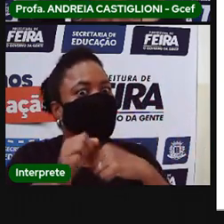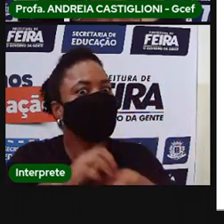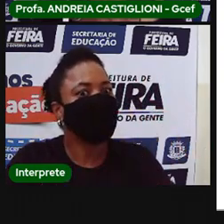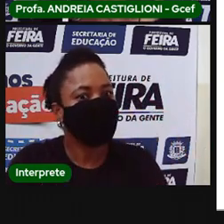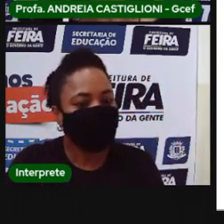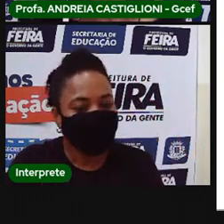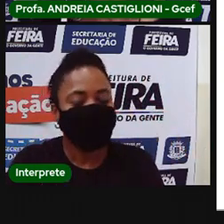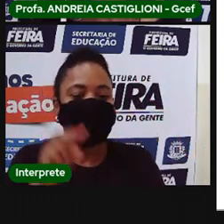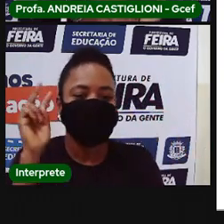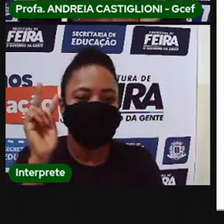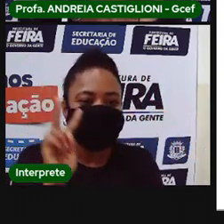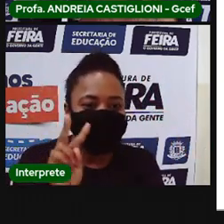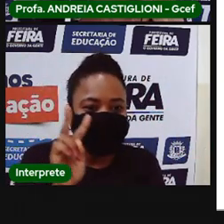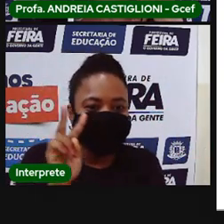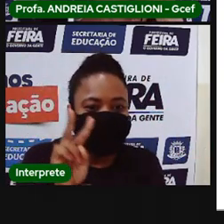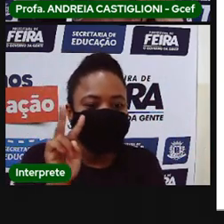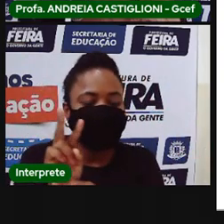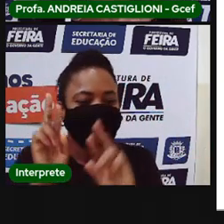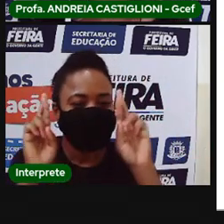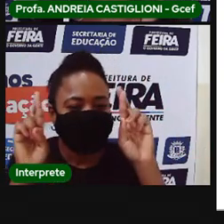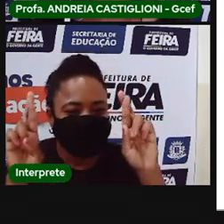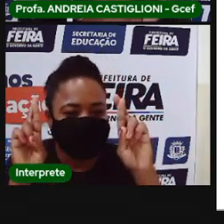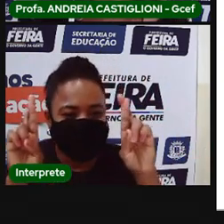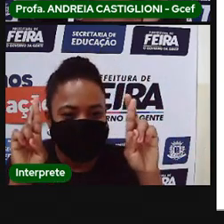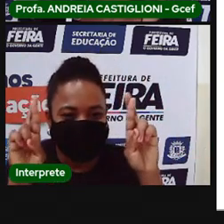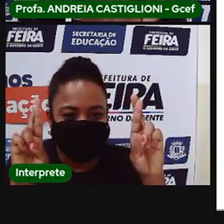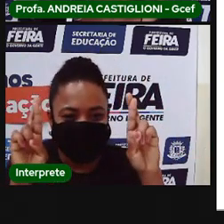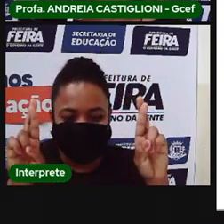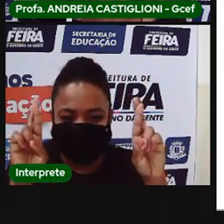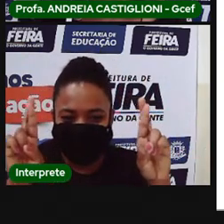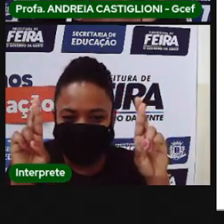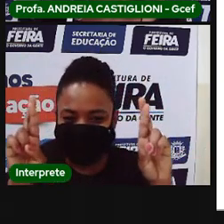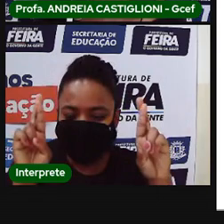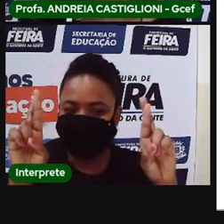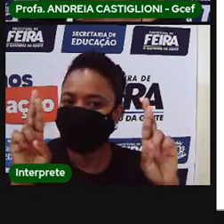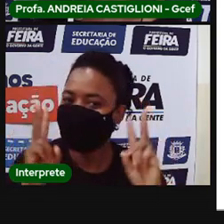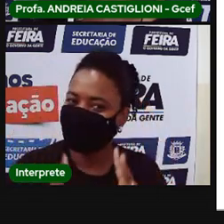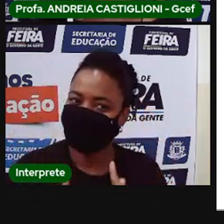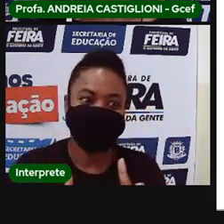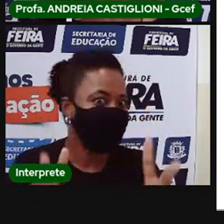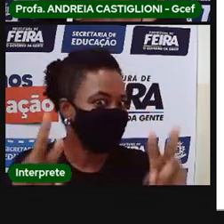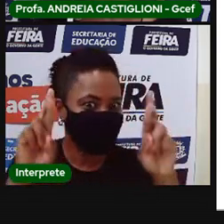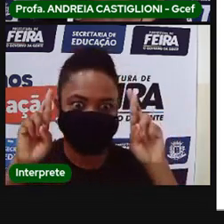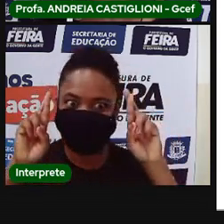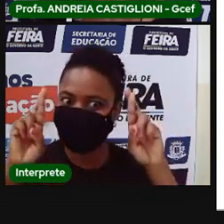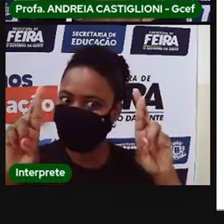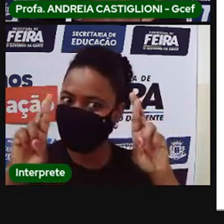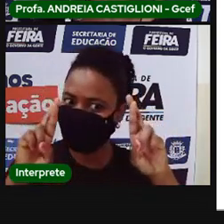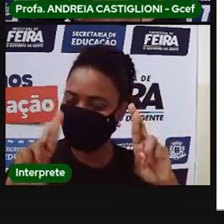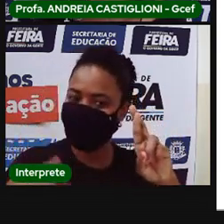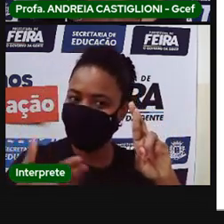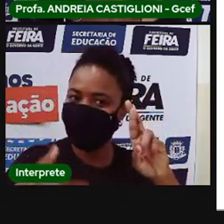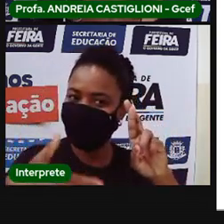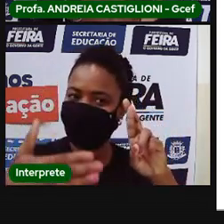a esperança, sim, sempre, né? Esperança de dias melhores,